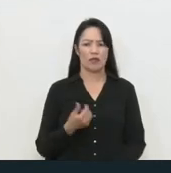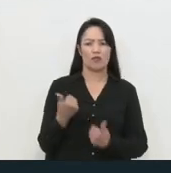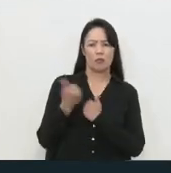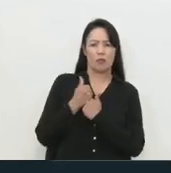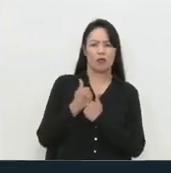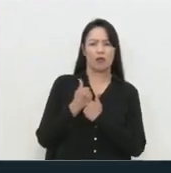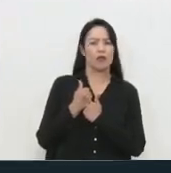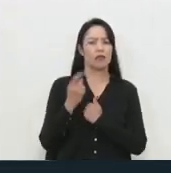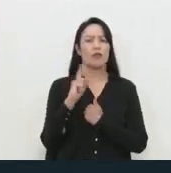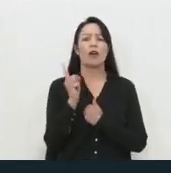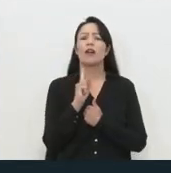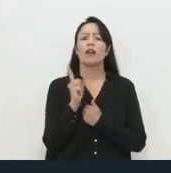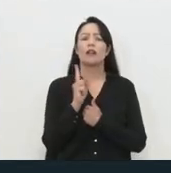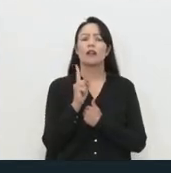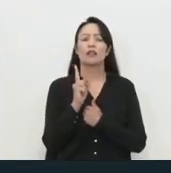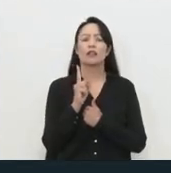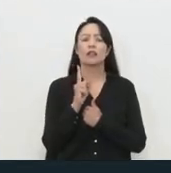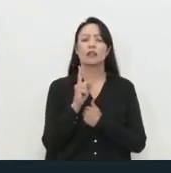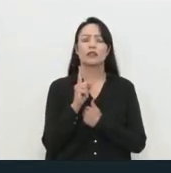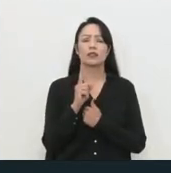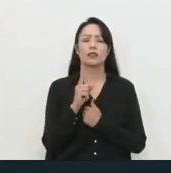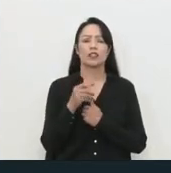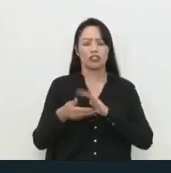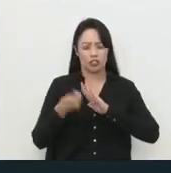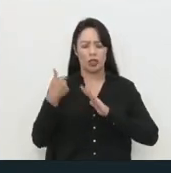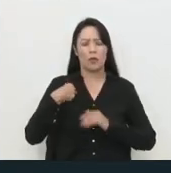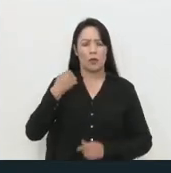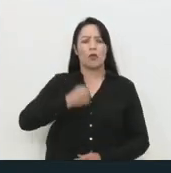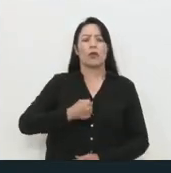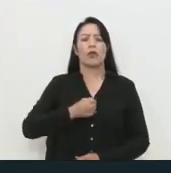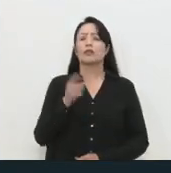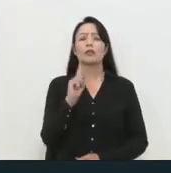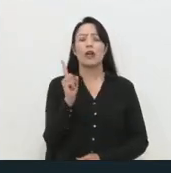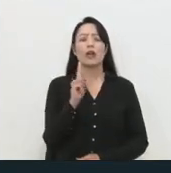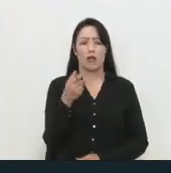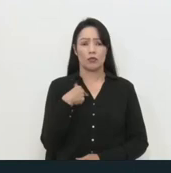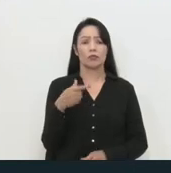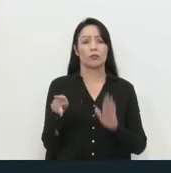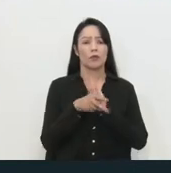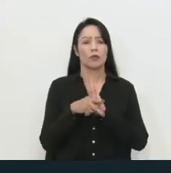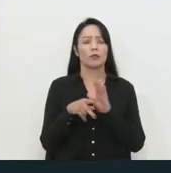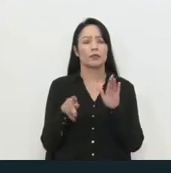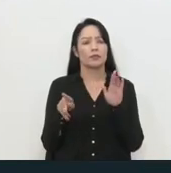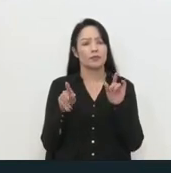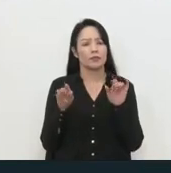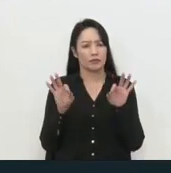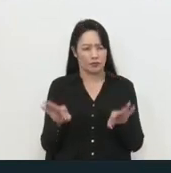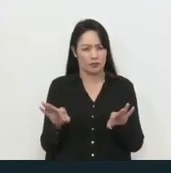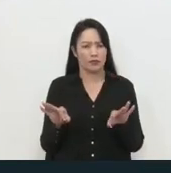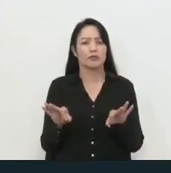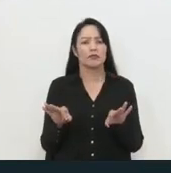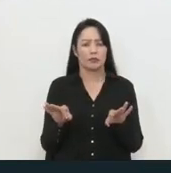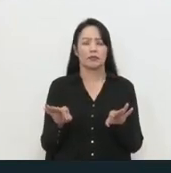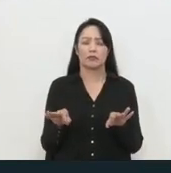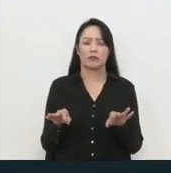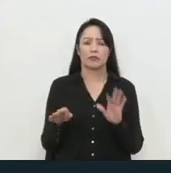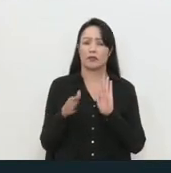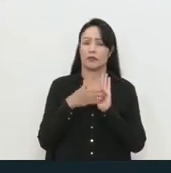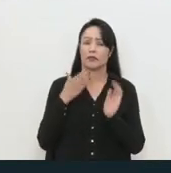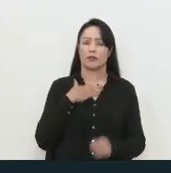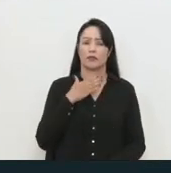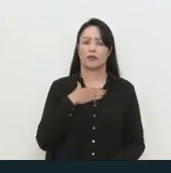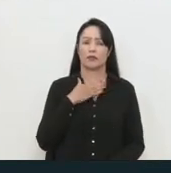meu lugar de jeito nenhum porque eu tenho espaço e eu quero que o senhor aí na Câmara